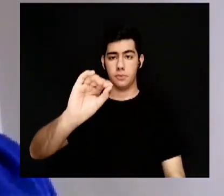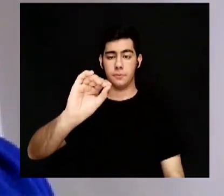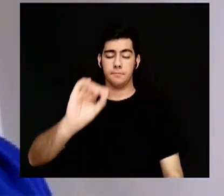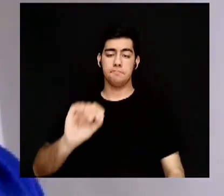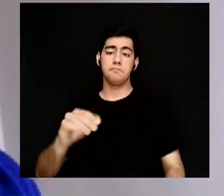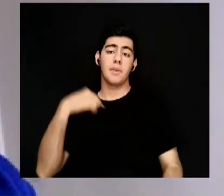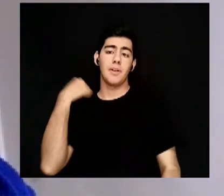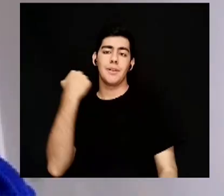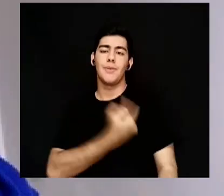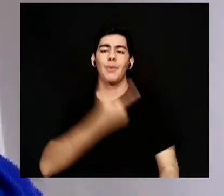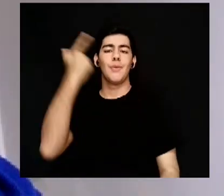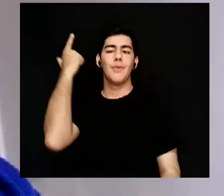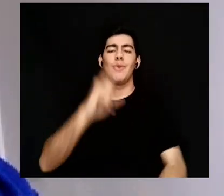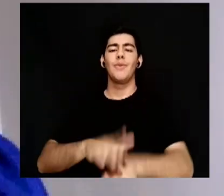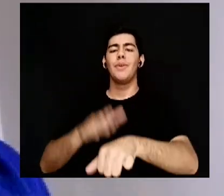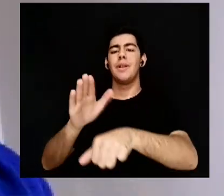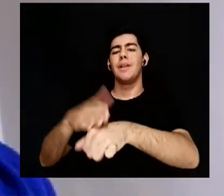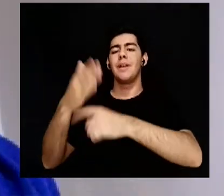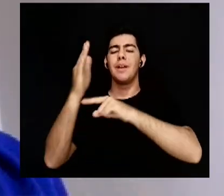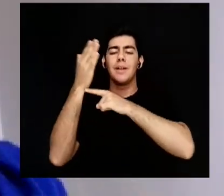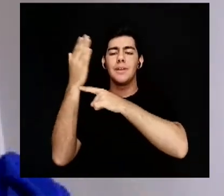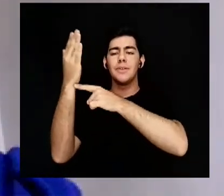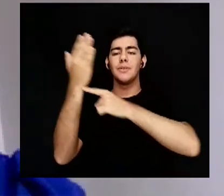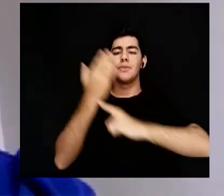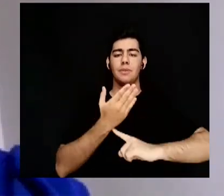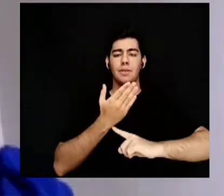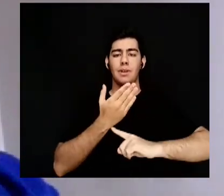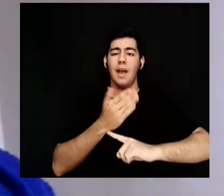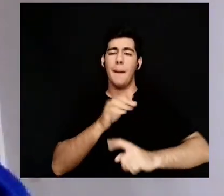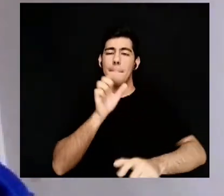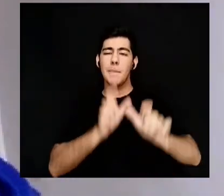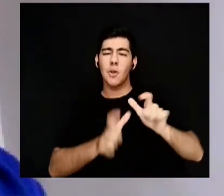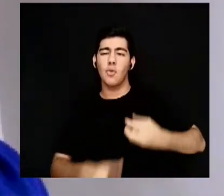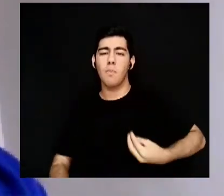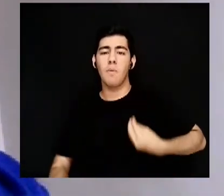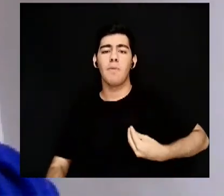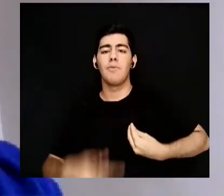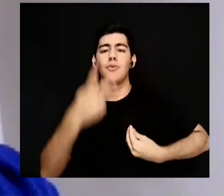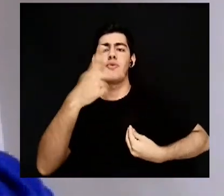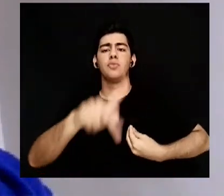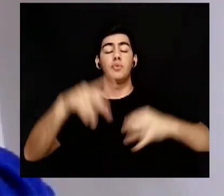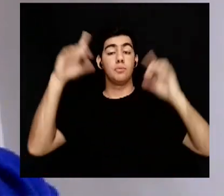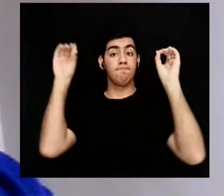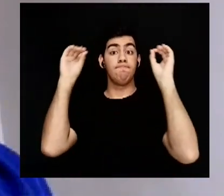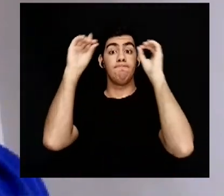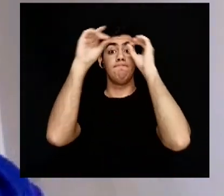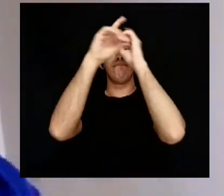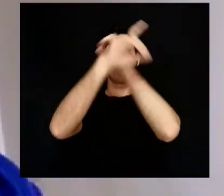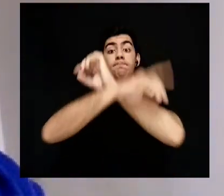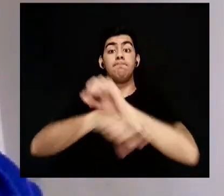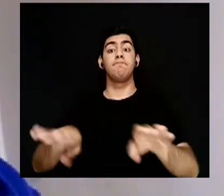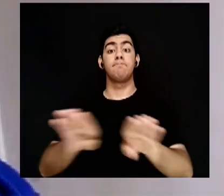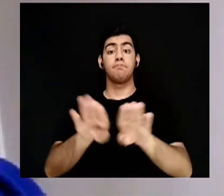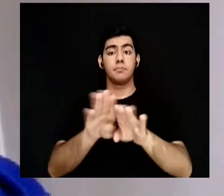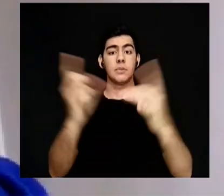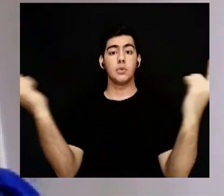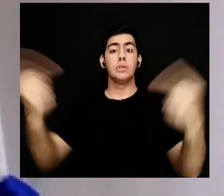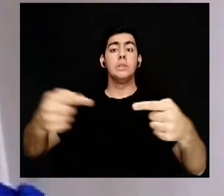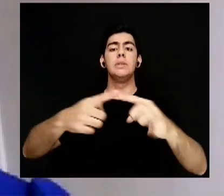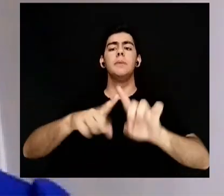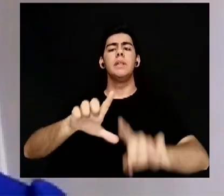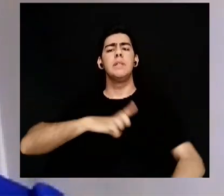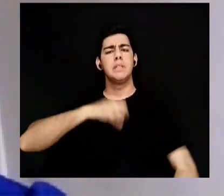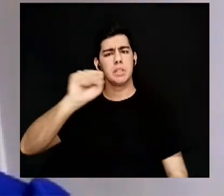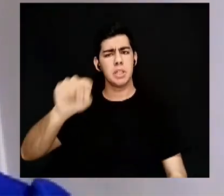o paciente nessa jornada, que é tão difícil e desafiadora, tá, mas sim, existem pessoas que têm sim um metabolismo